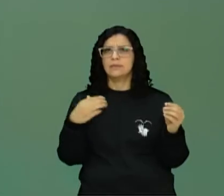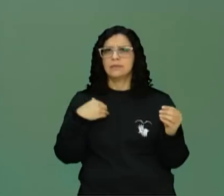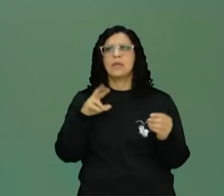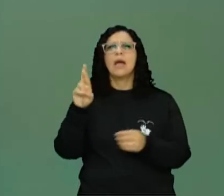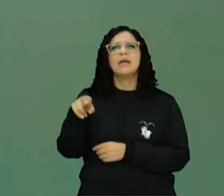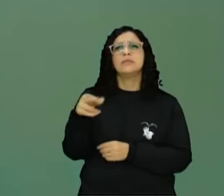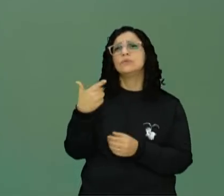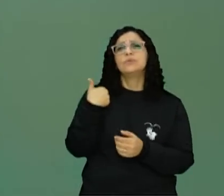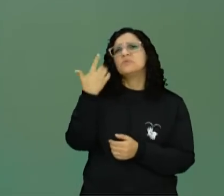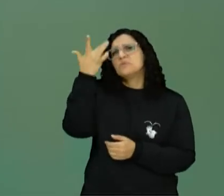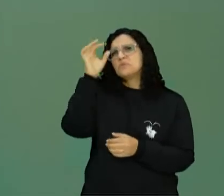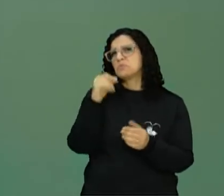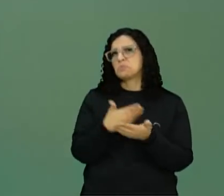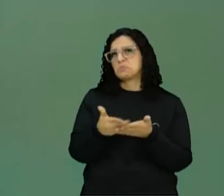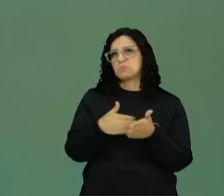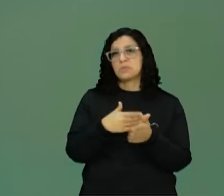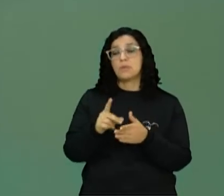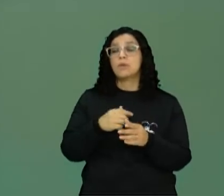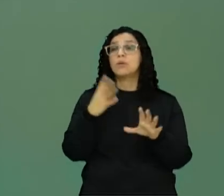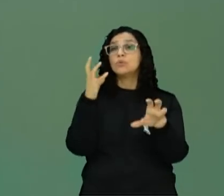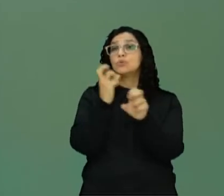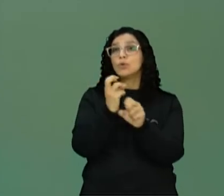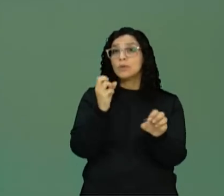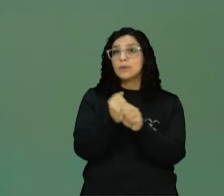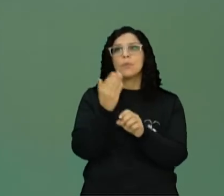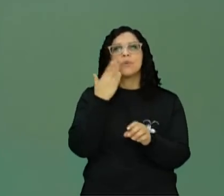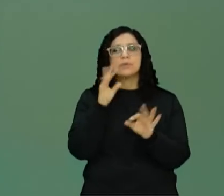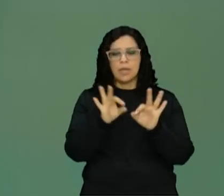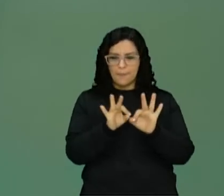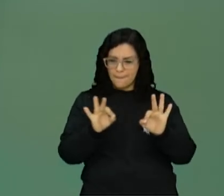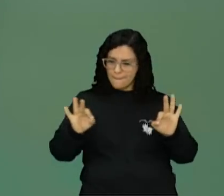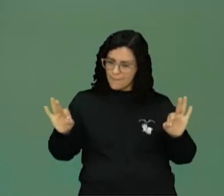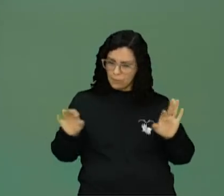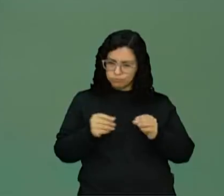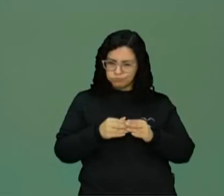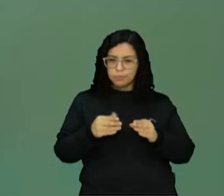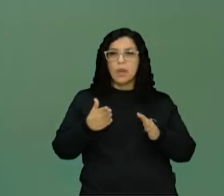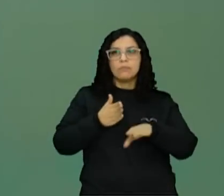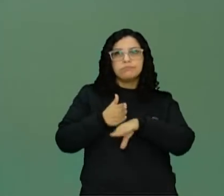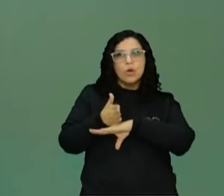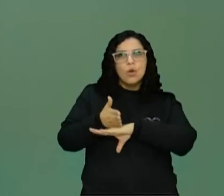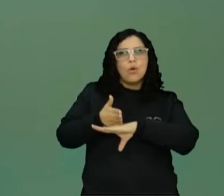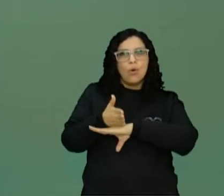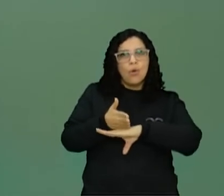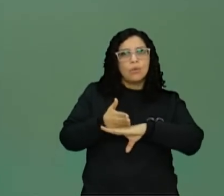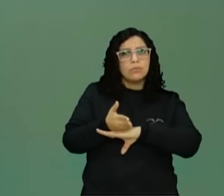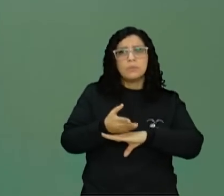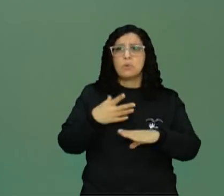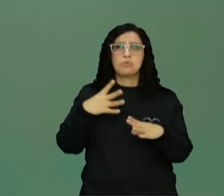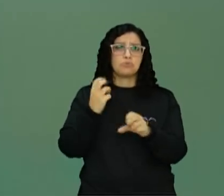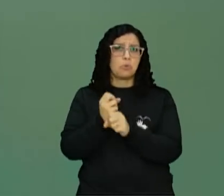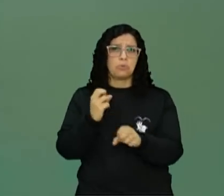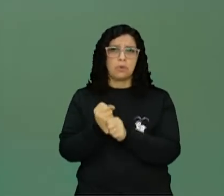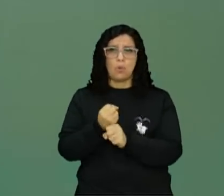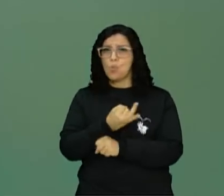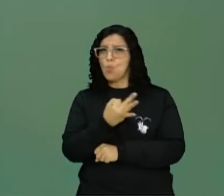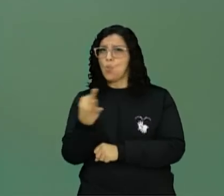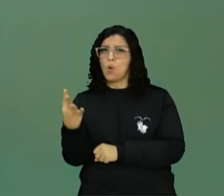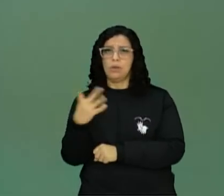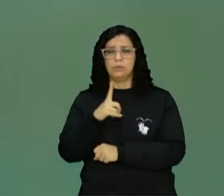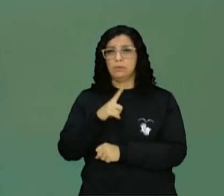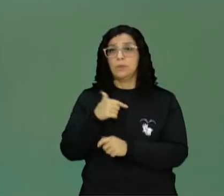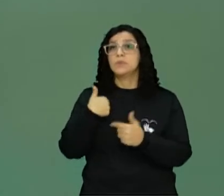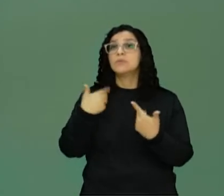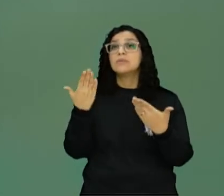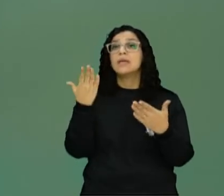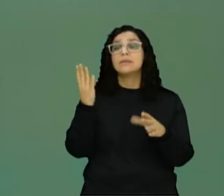só quero saber a soma, já que eu quero cortar uma madeira linear para fazer essa escada, então eu não preciso saber quanto que é cada pedacinho. Eu